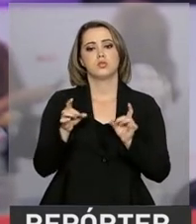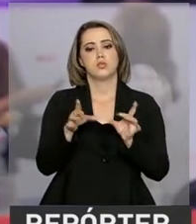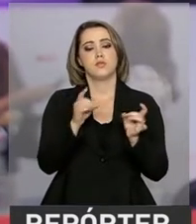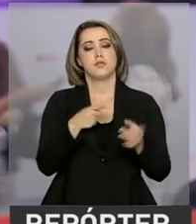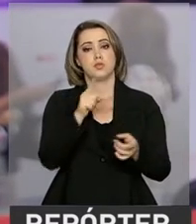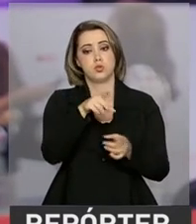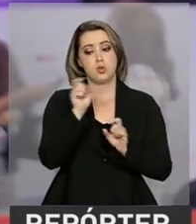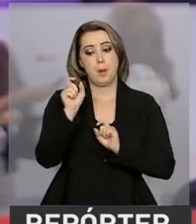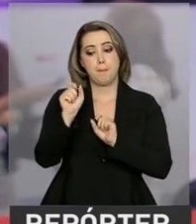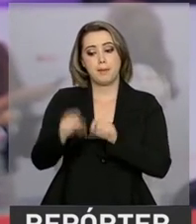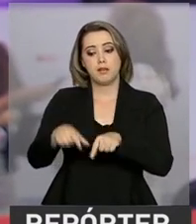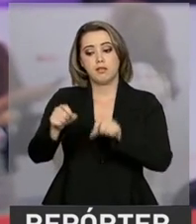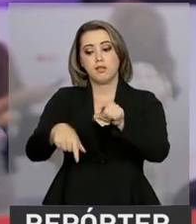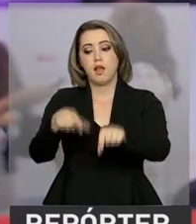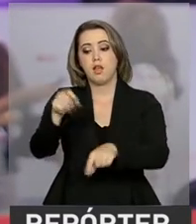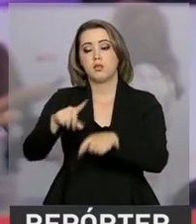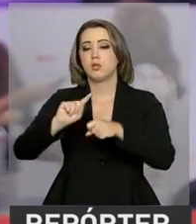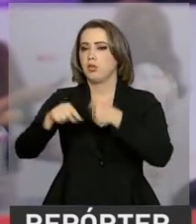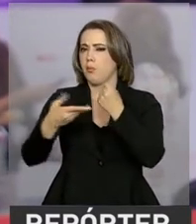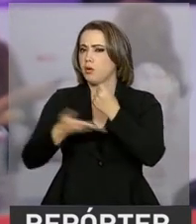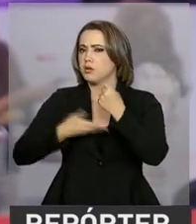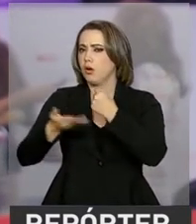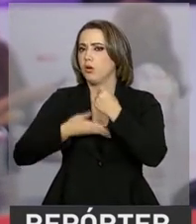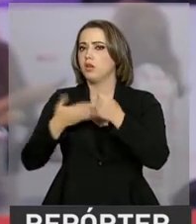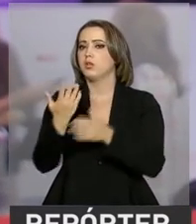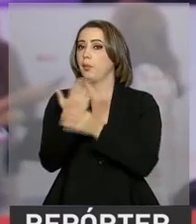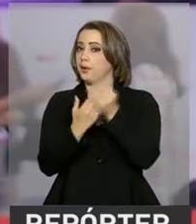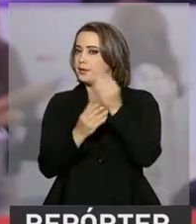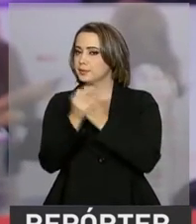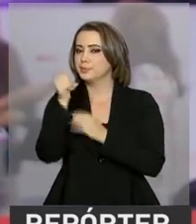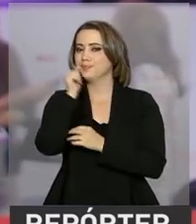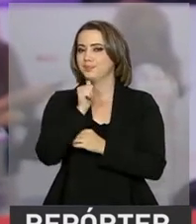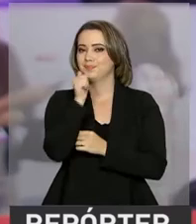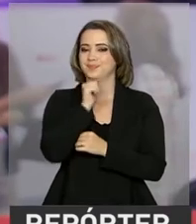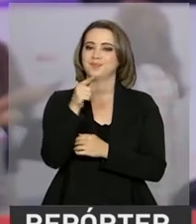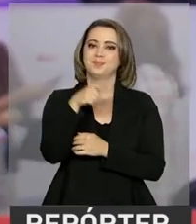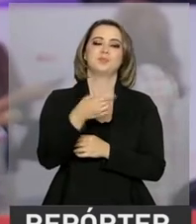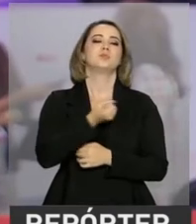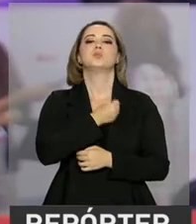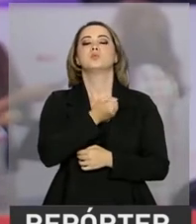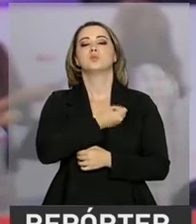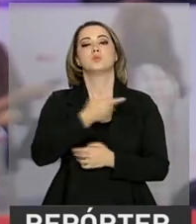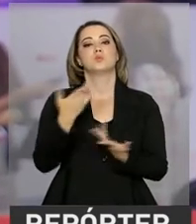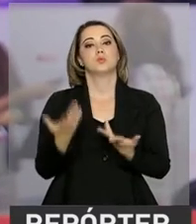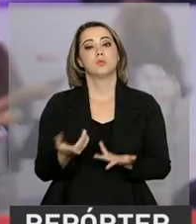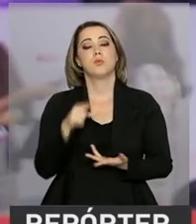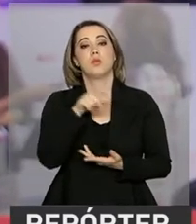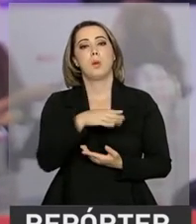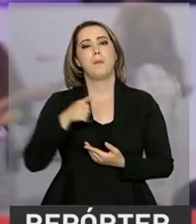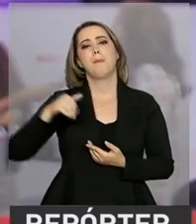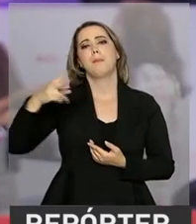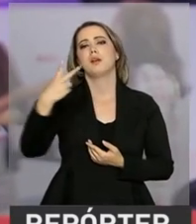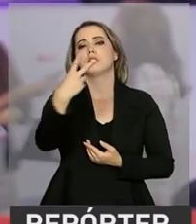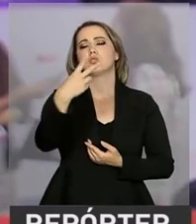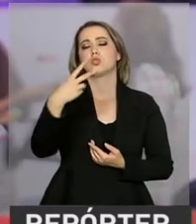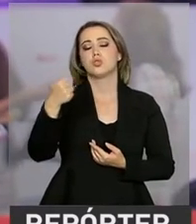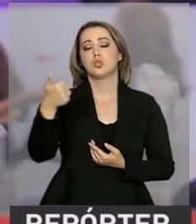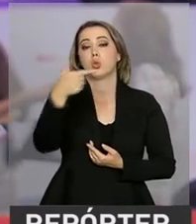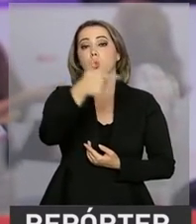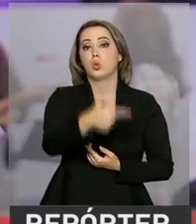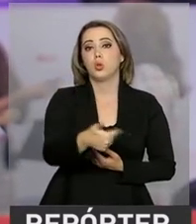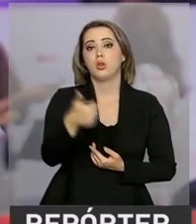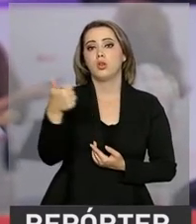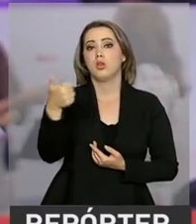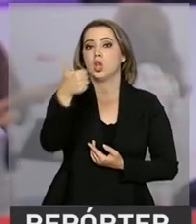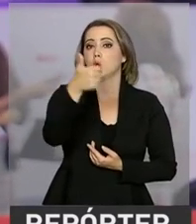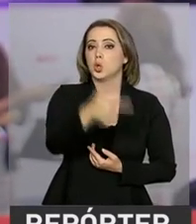plantados e colhidos pelas mãos femininas segundo dados do último censo agropecuário mais de 12 por cento dos